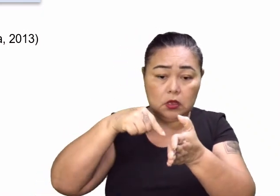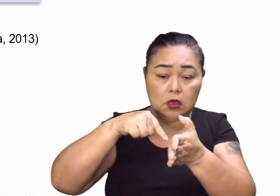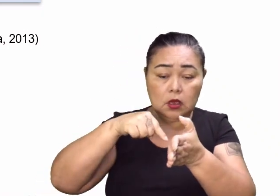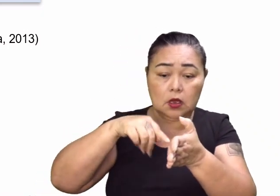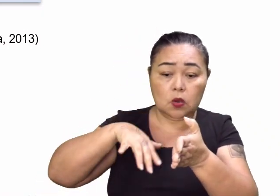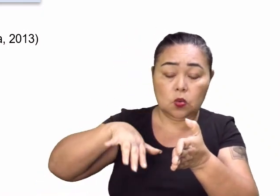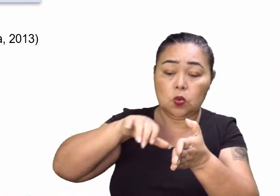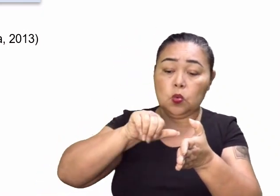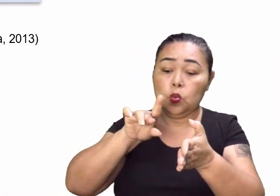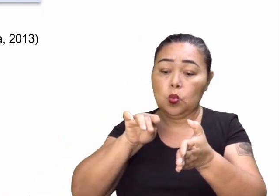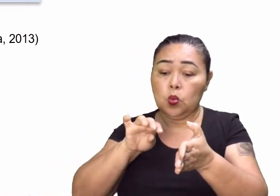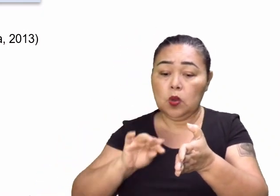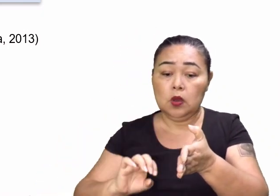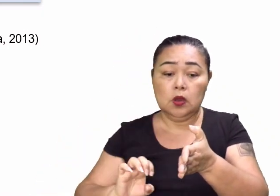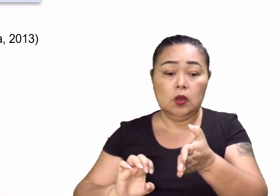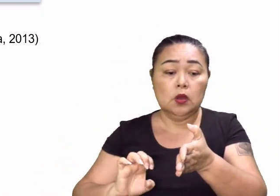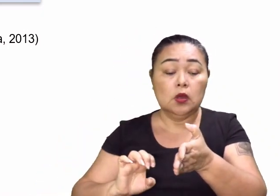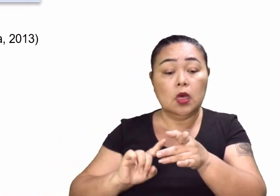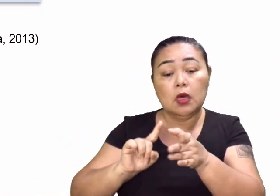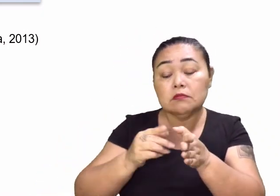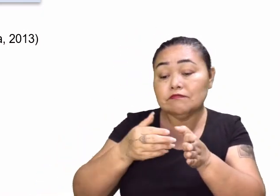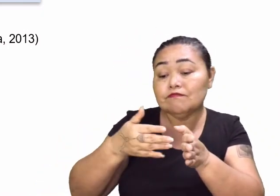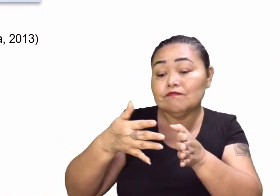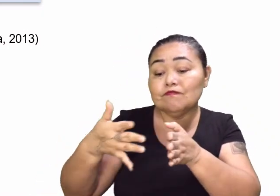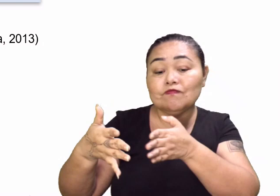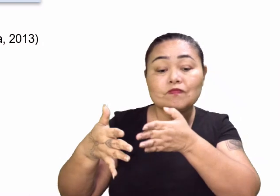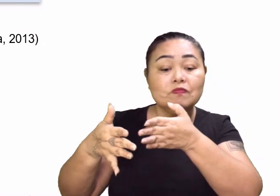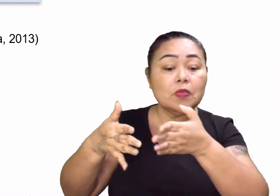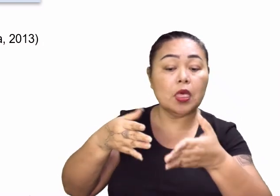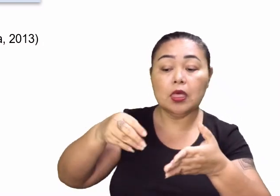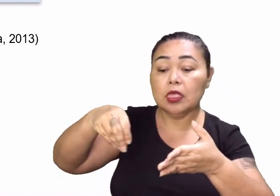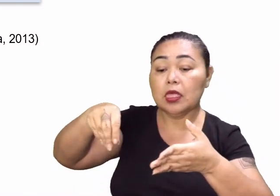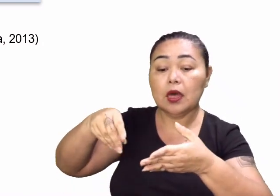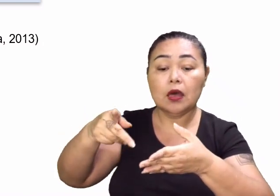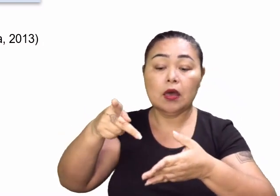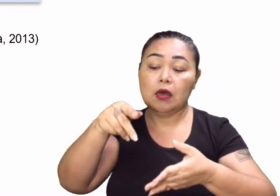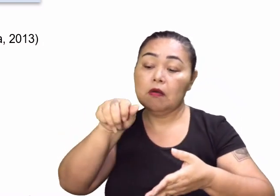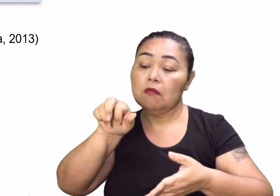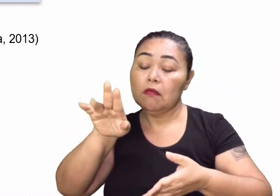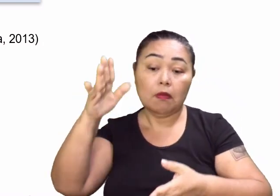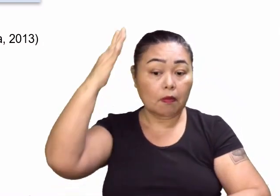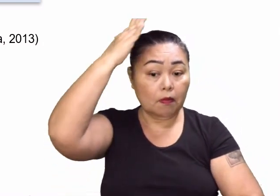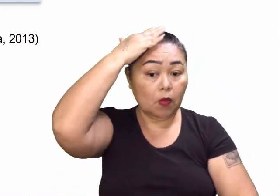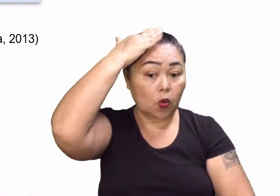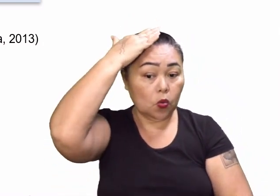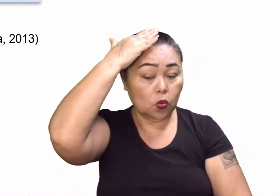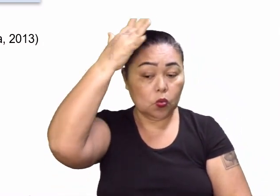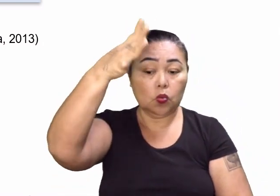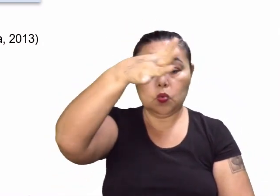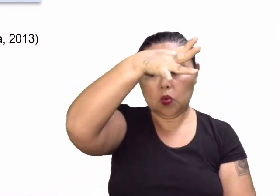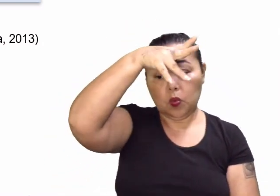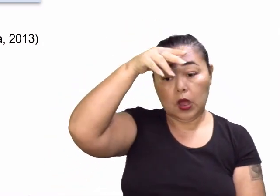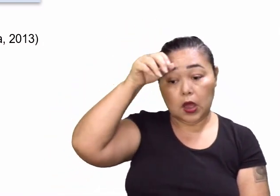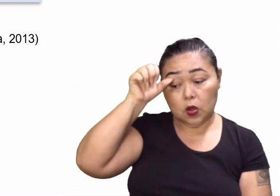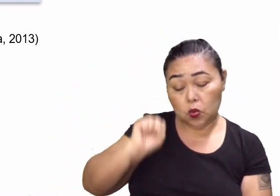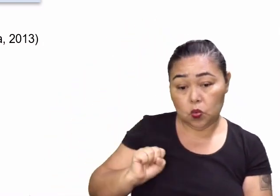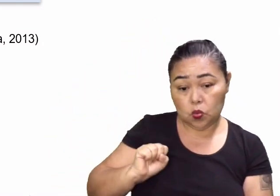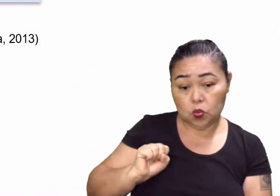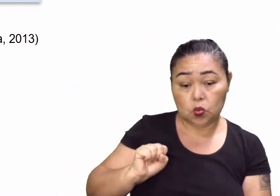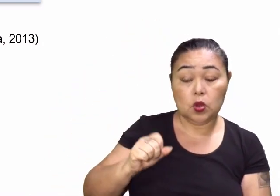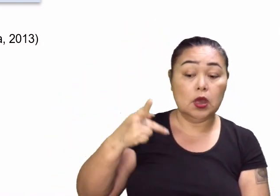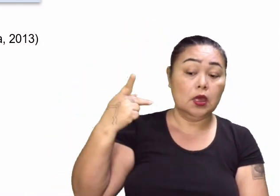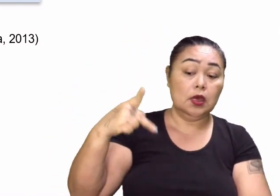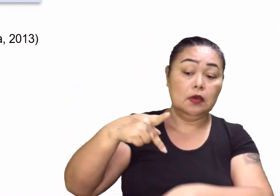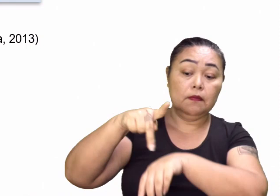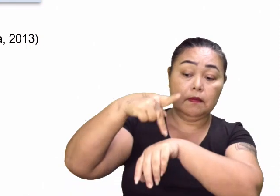na região sudeste e vai separar as terras do Paraná, do Mato Grosso do Sul e do